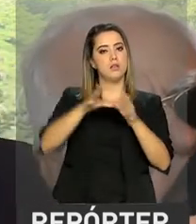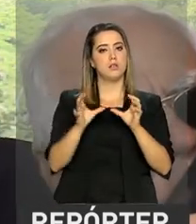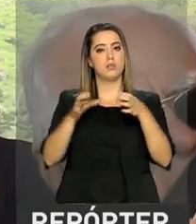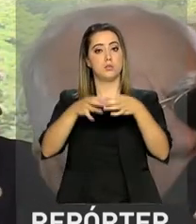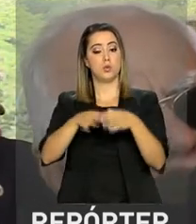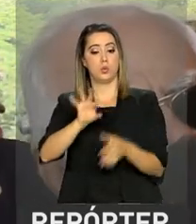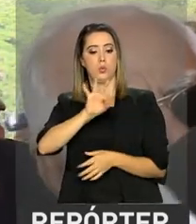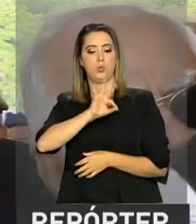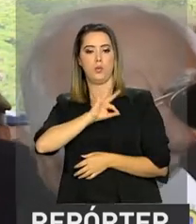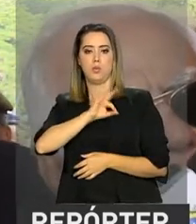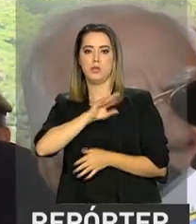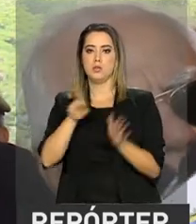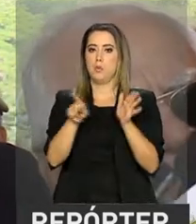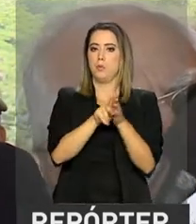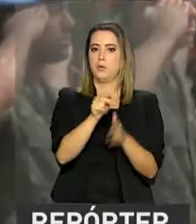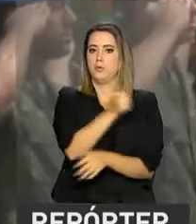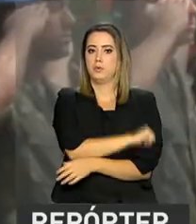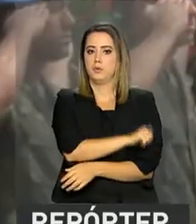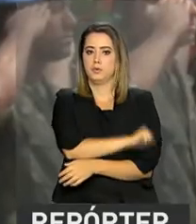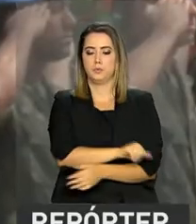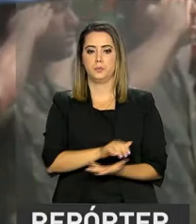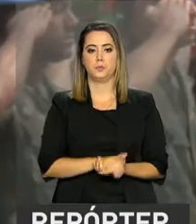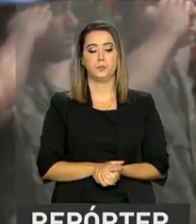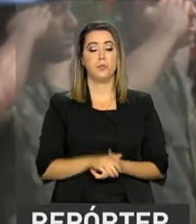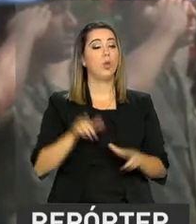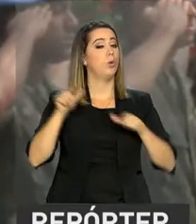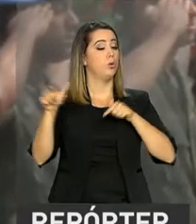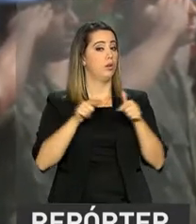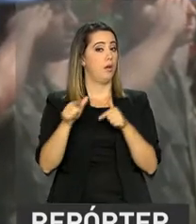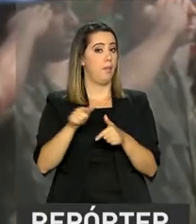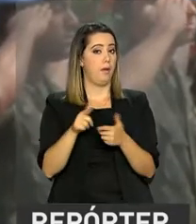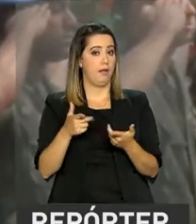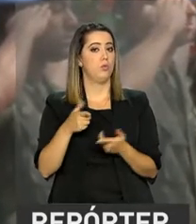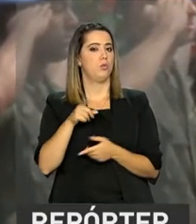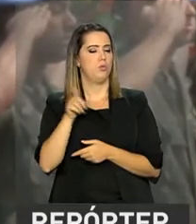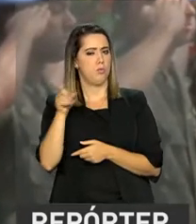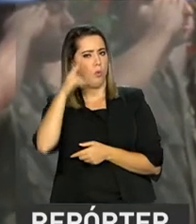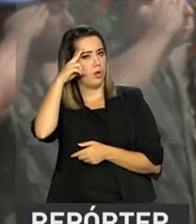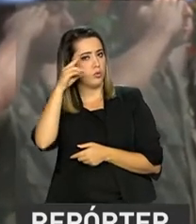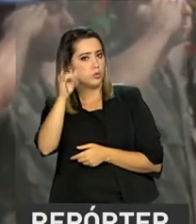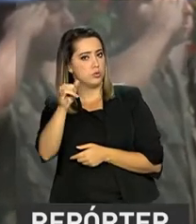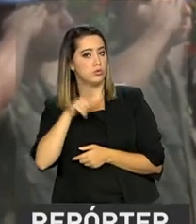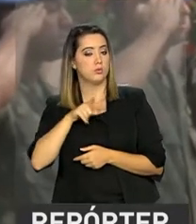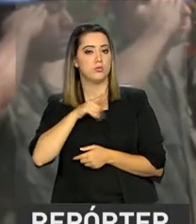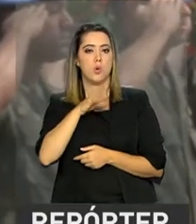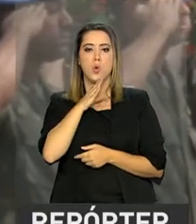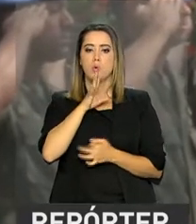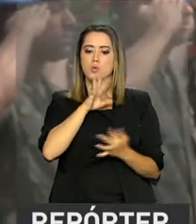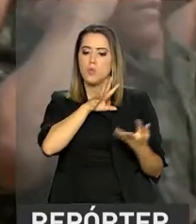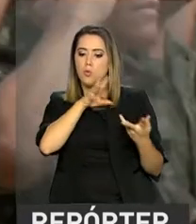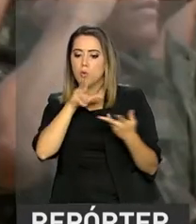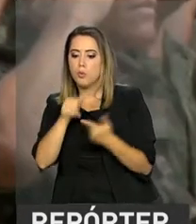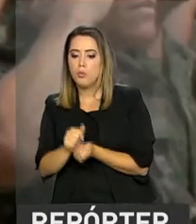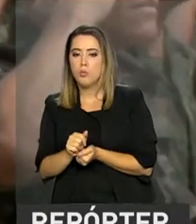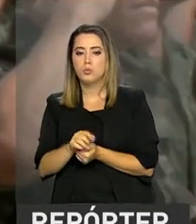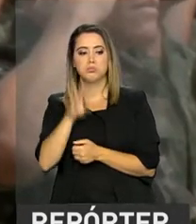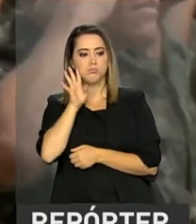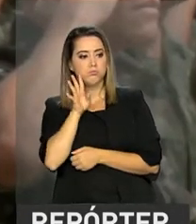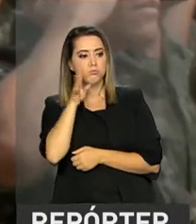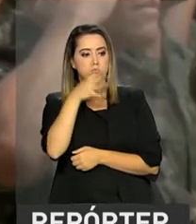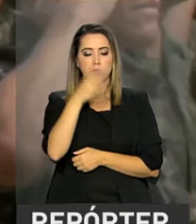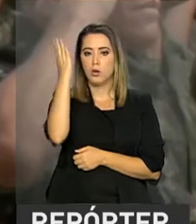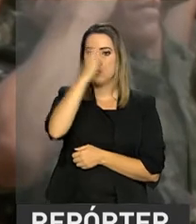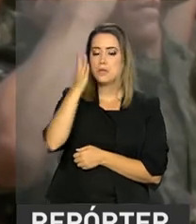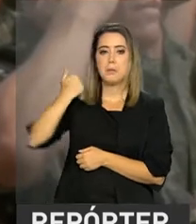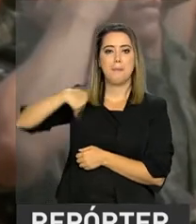Forças Policiais de Segurança do Rio de Janeiro. A missão no Haiti resultou em reconhecimento internacional para o Brasil, que já recebeu mais